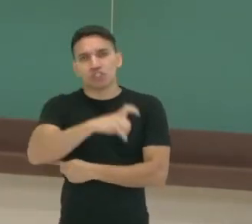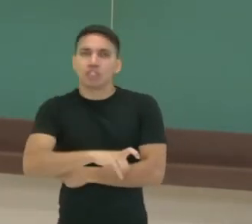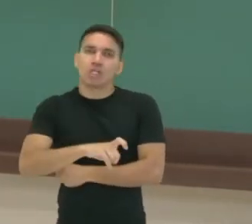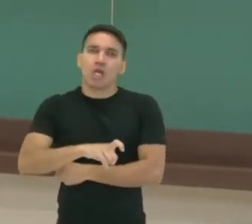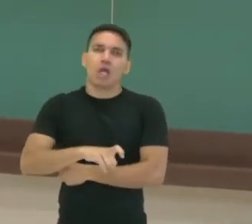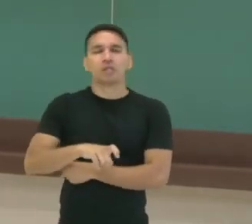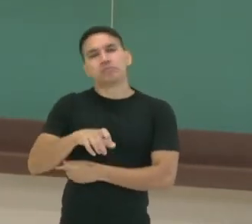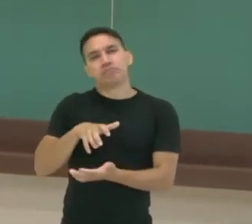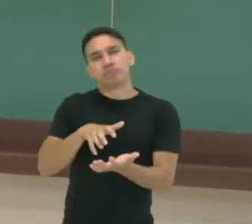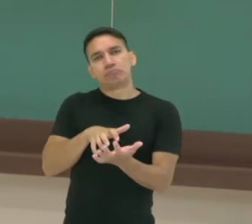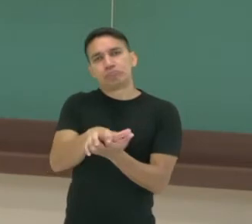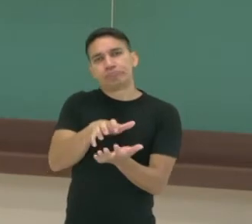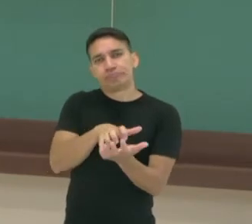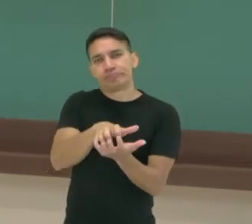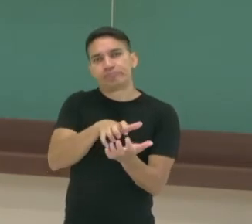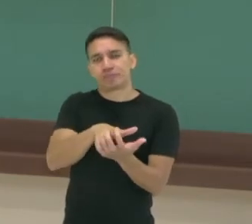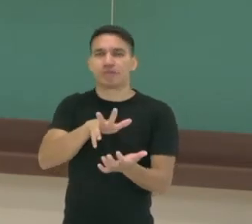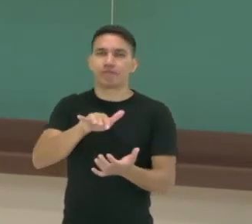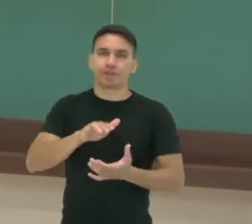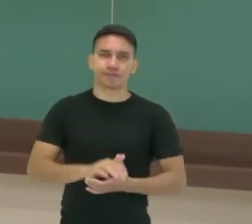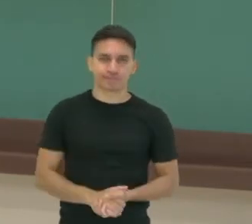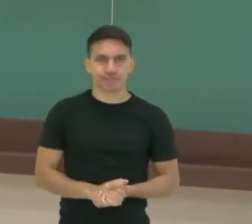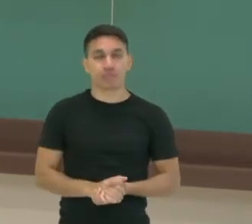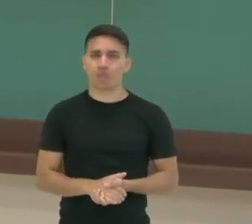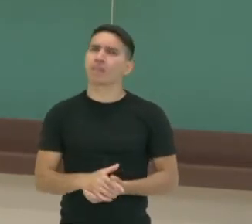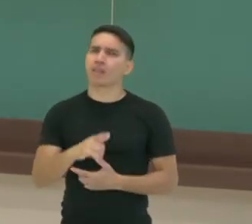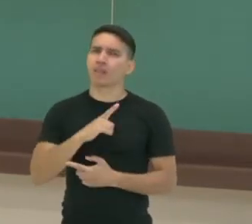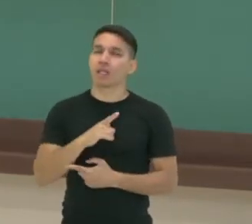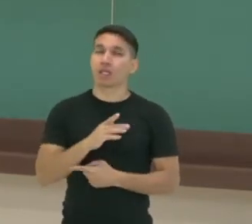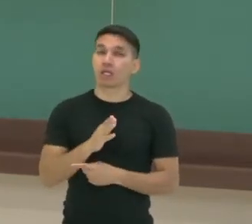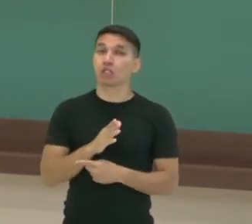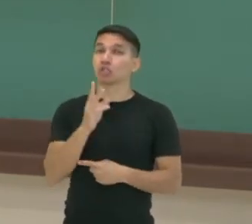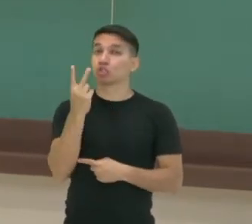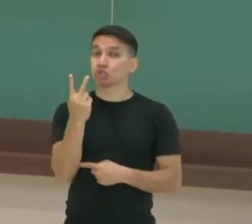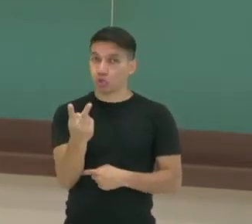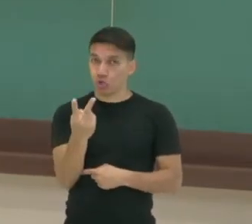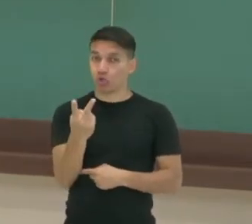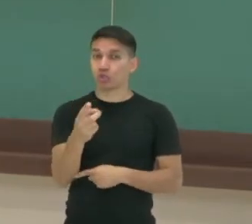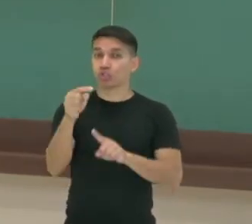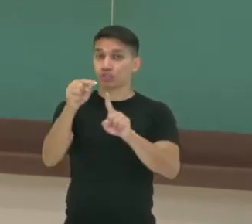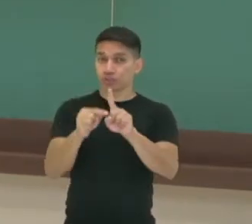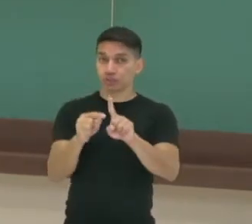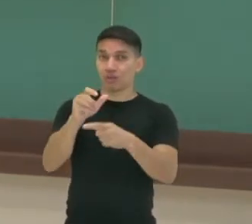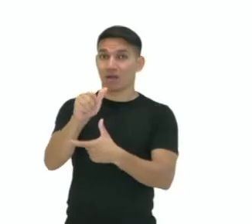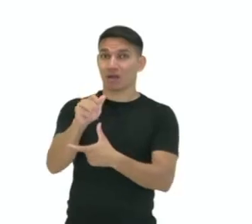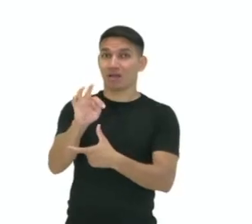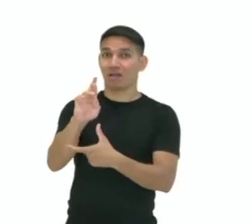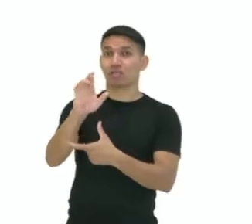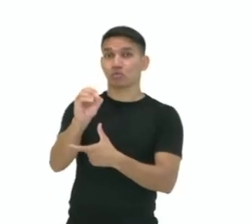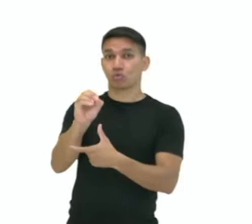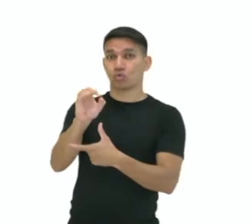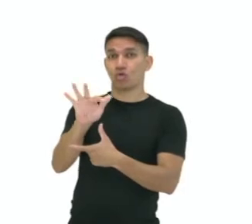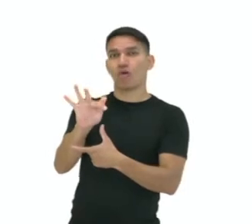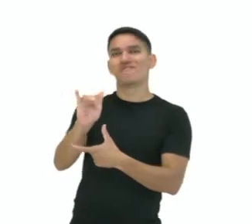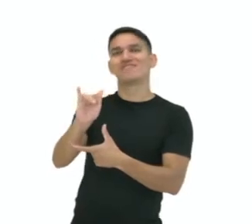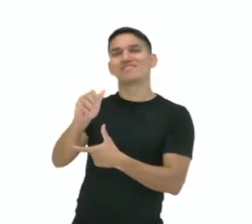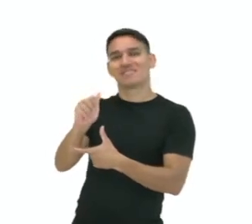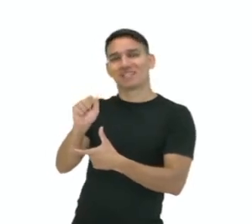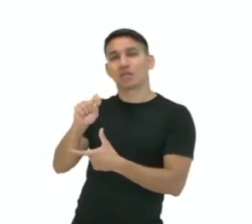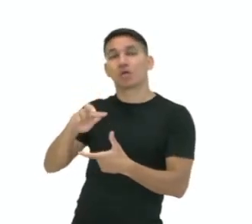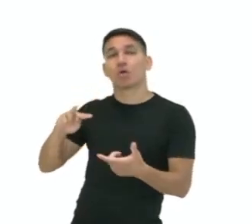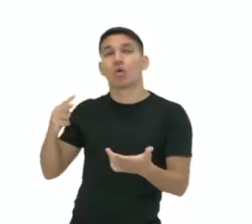locomoção. Existem basicamente dois tipos de atrofias: a causada